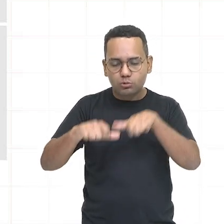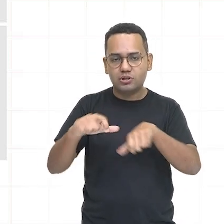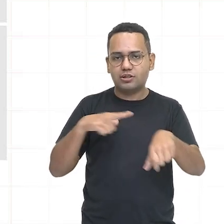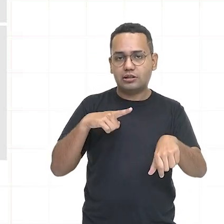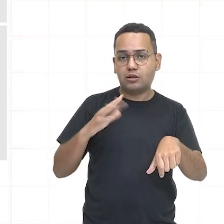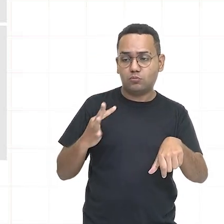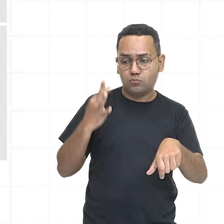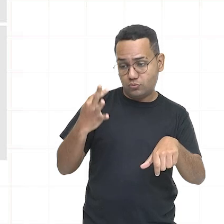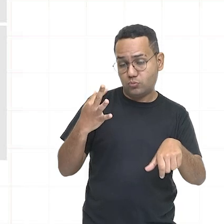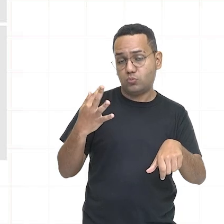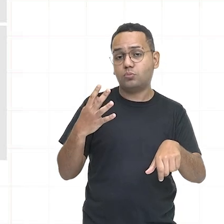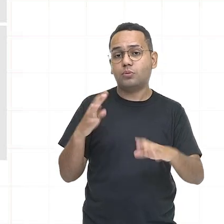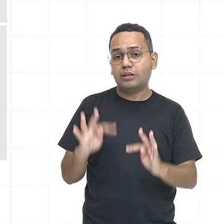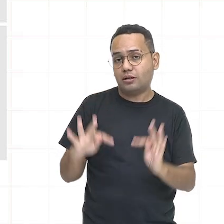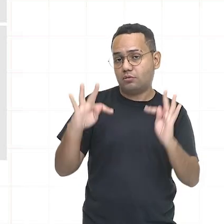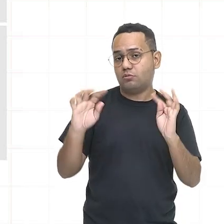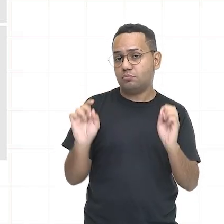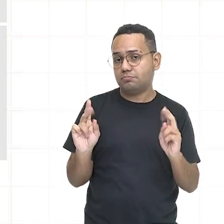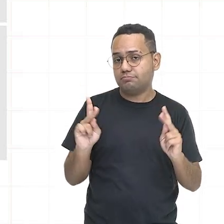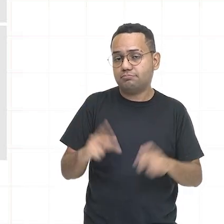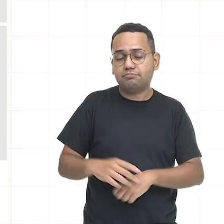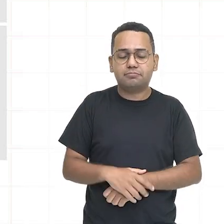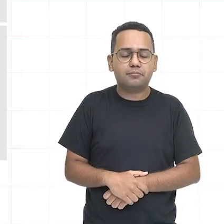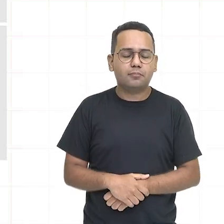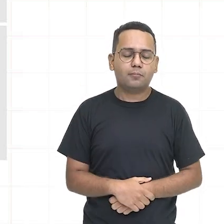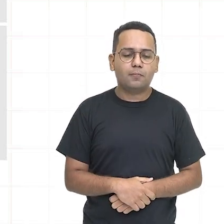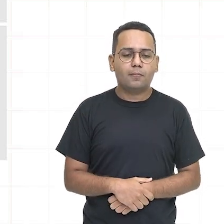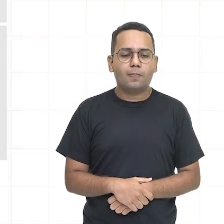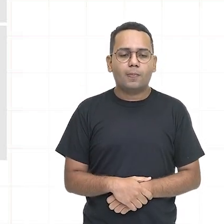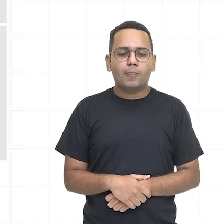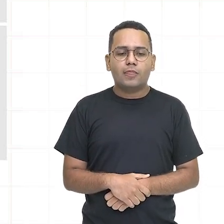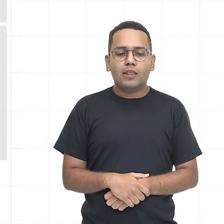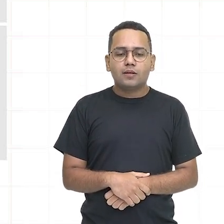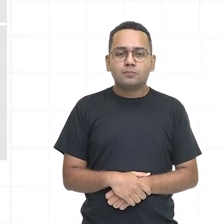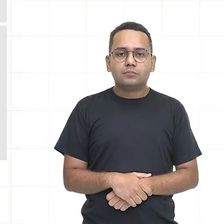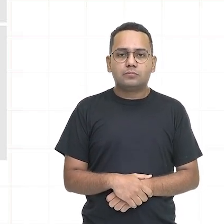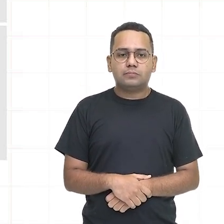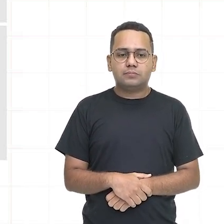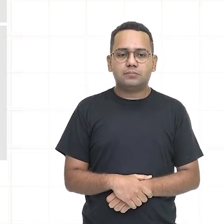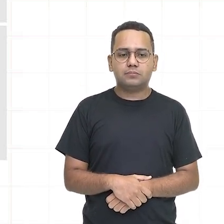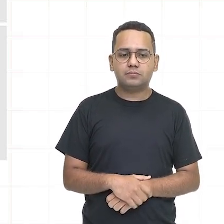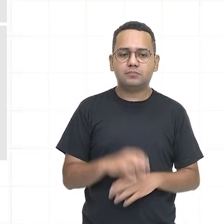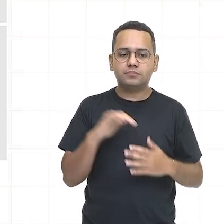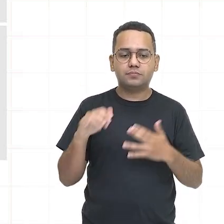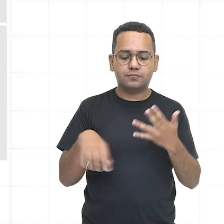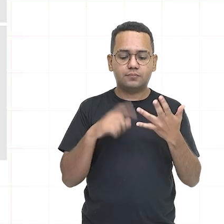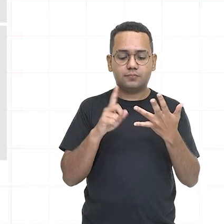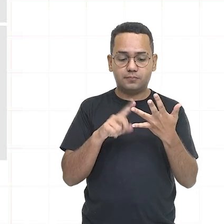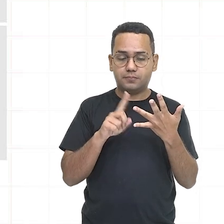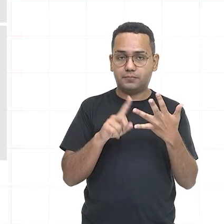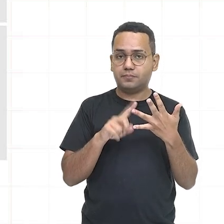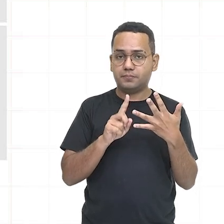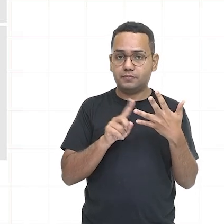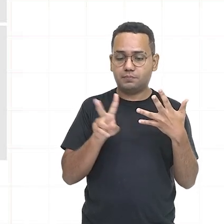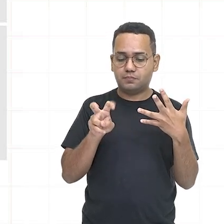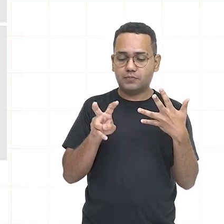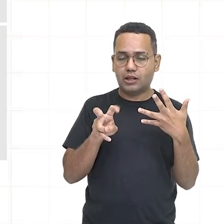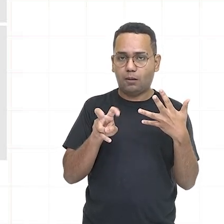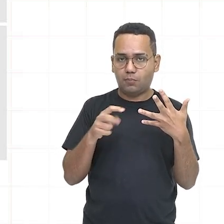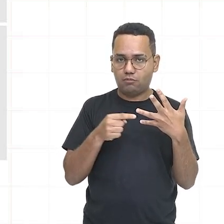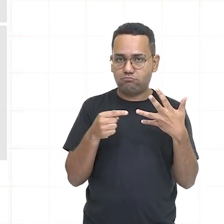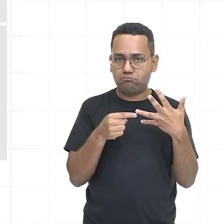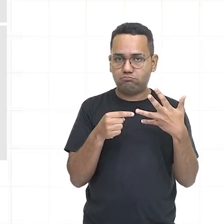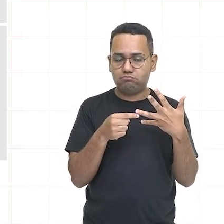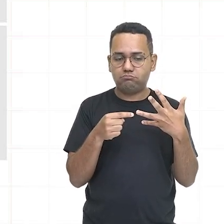parte tecnológica. Então, esse fator, né, de ter esse aspecto aí de ter a educação e a qualificação também